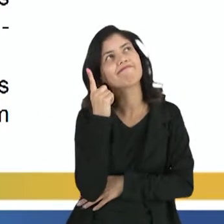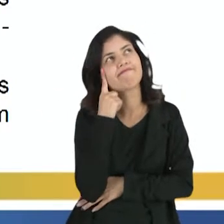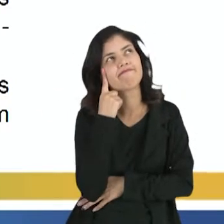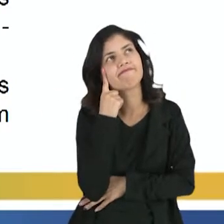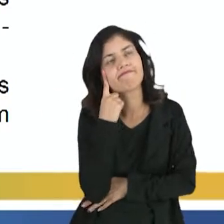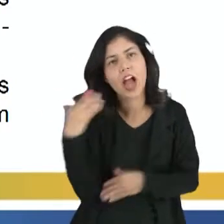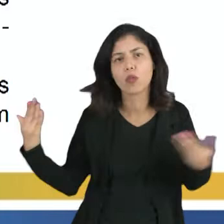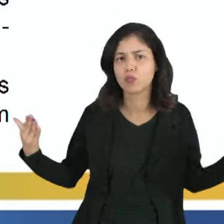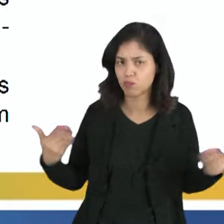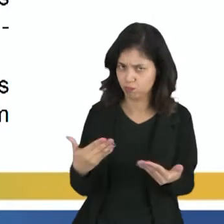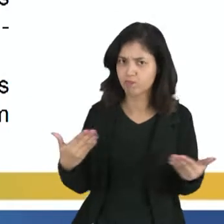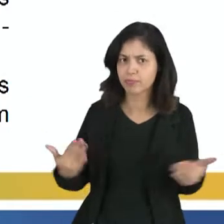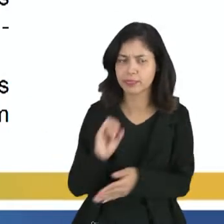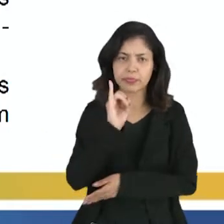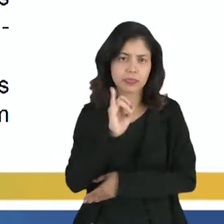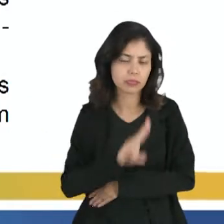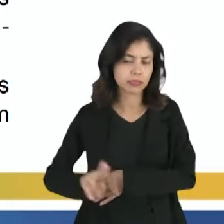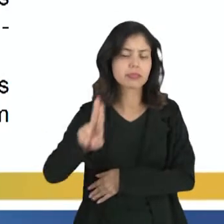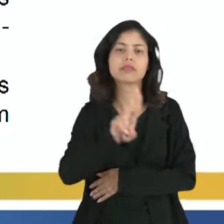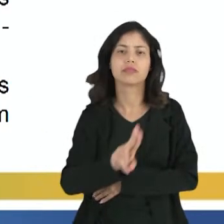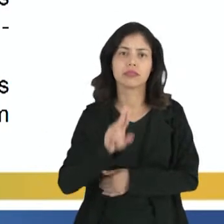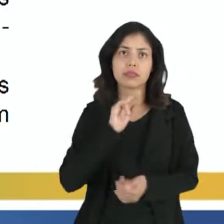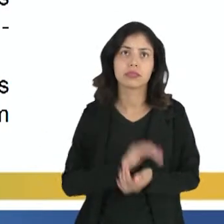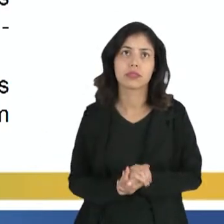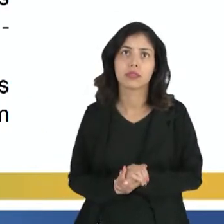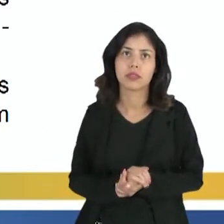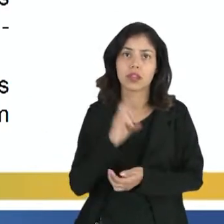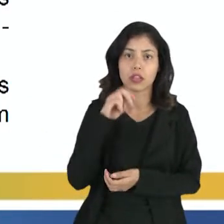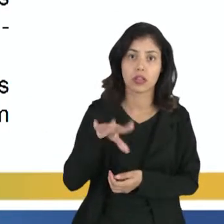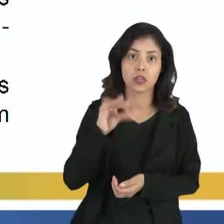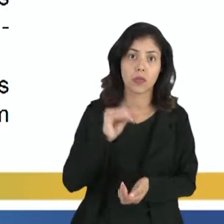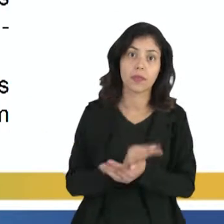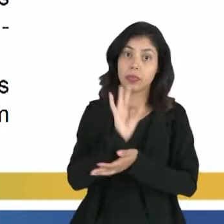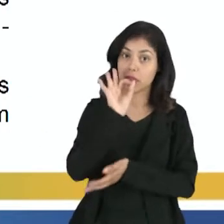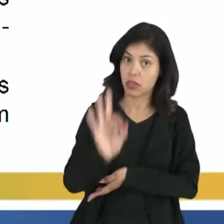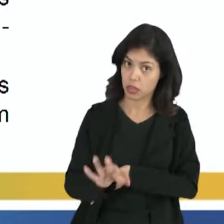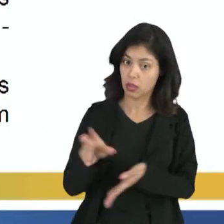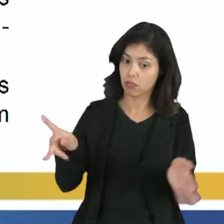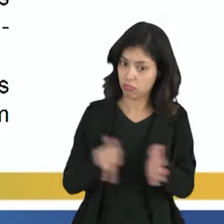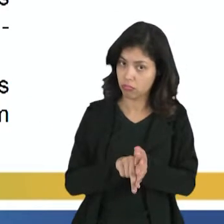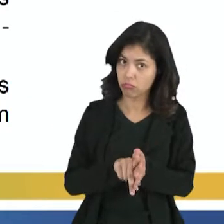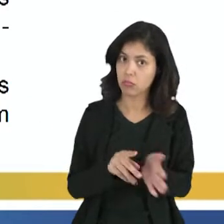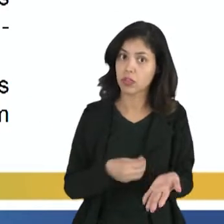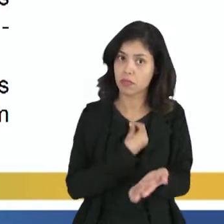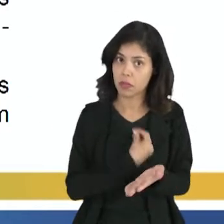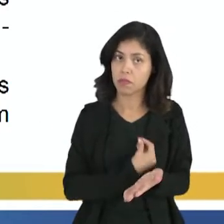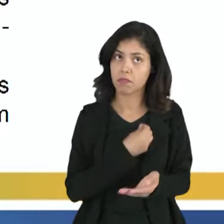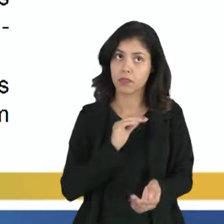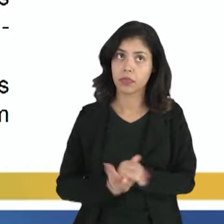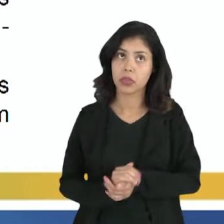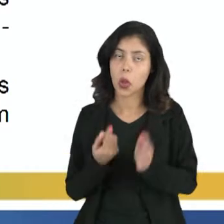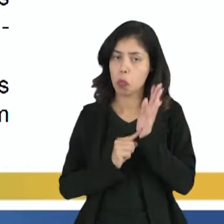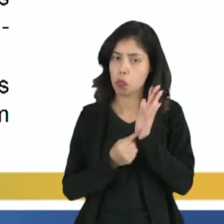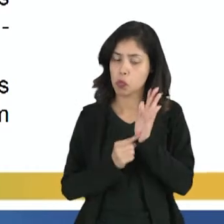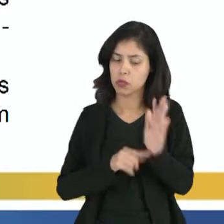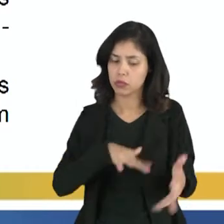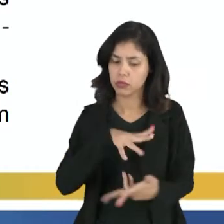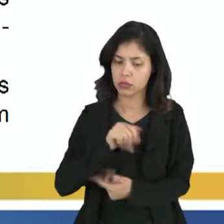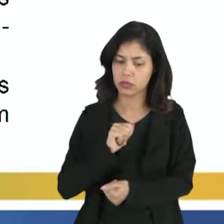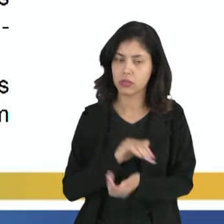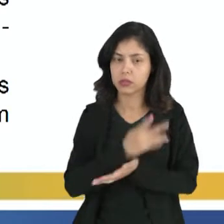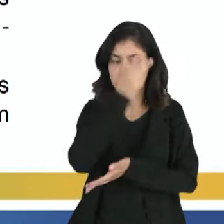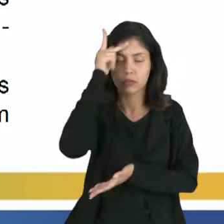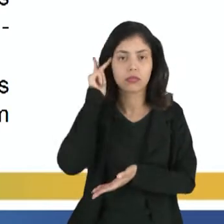pensarmos desde já se utilizamos este dom de viver de maneira mais digna, Em muitos pontos da terra,